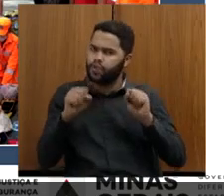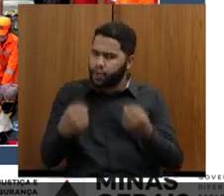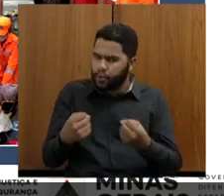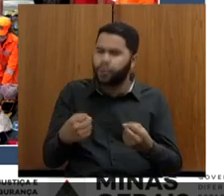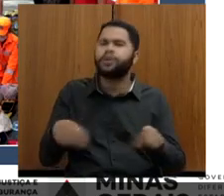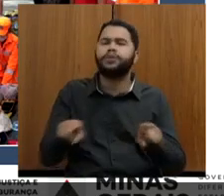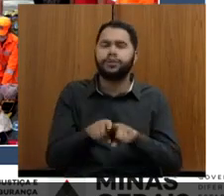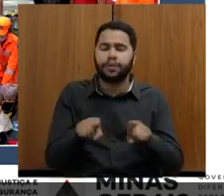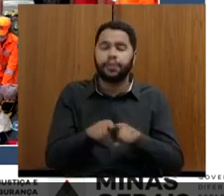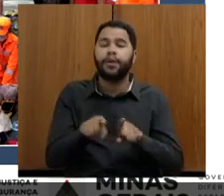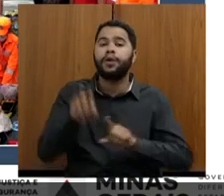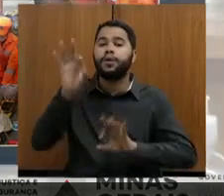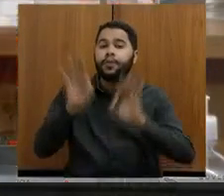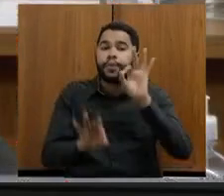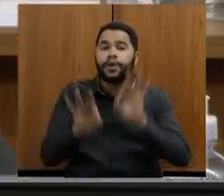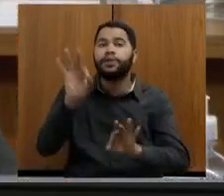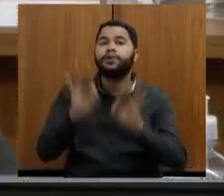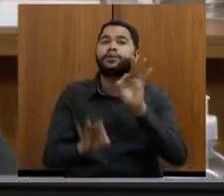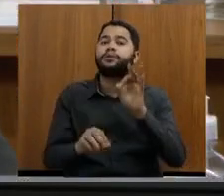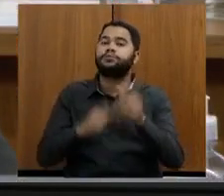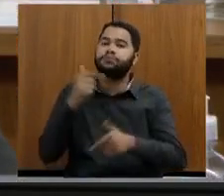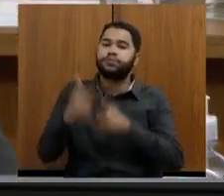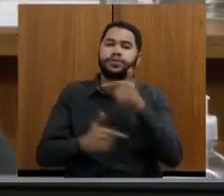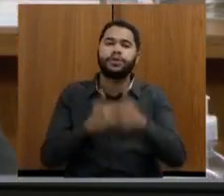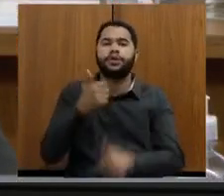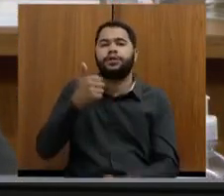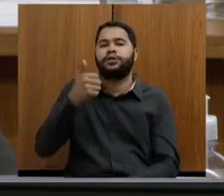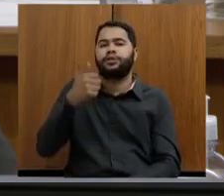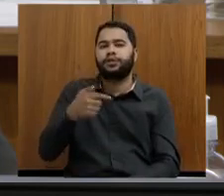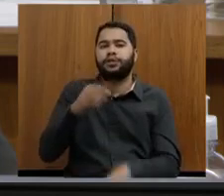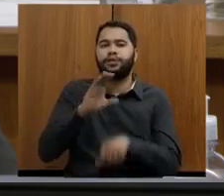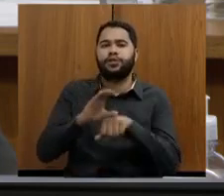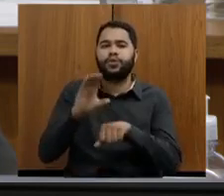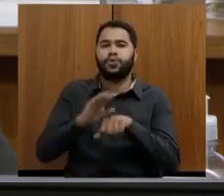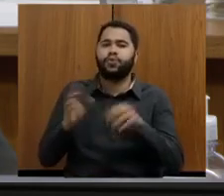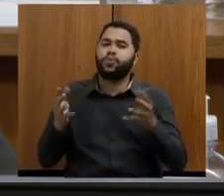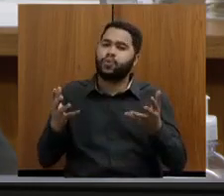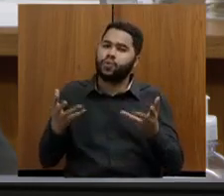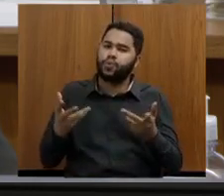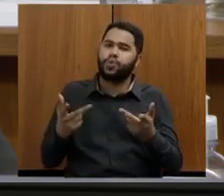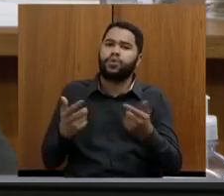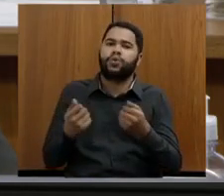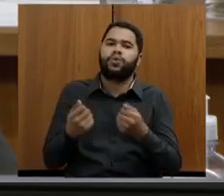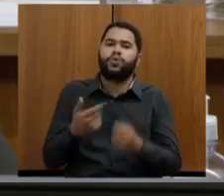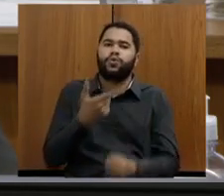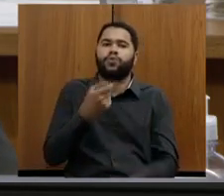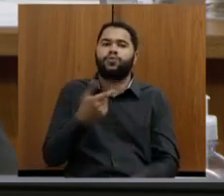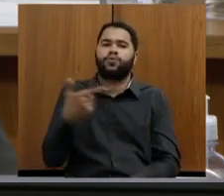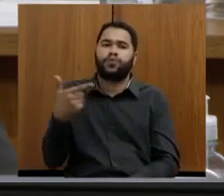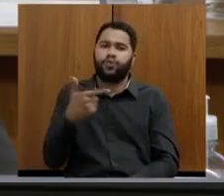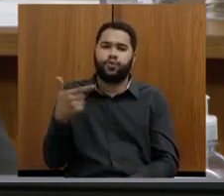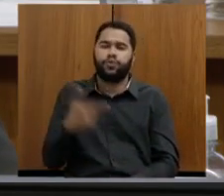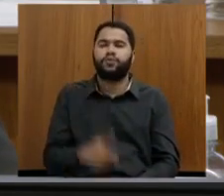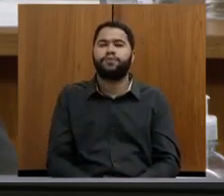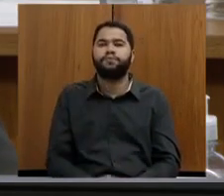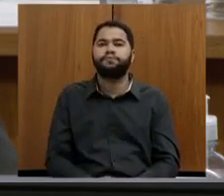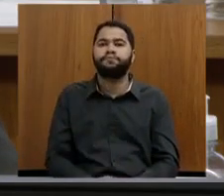e um planejamento para execução de 17 cursos de qualificação em 2022